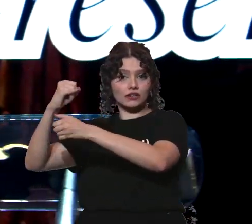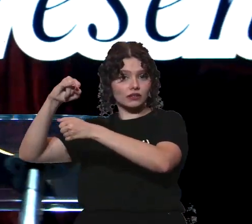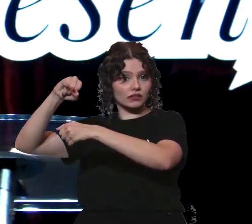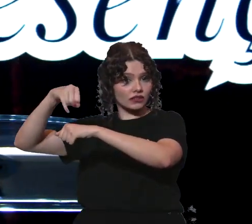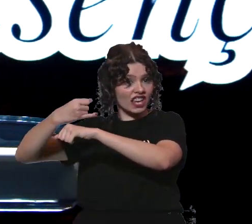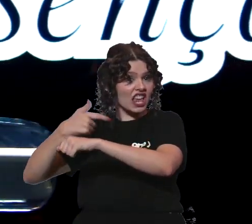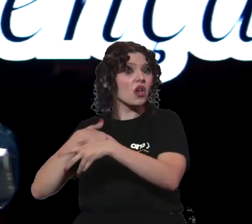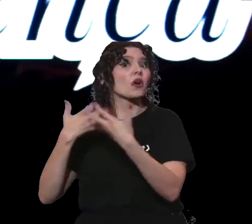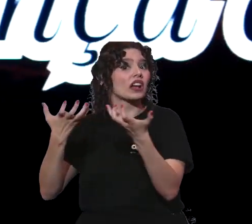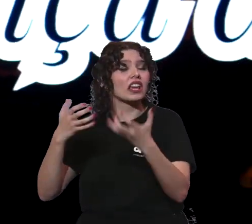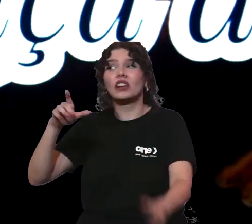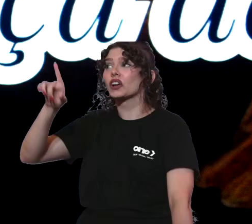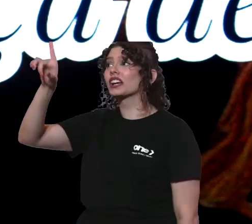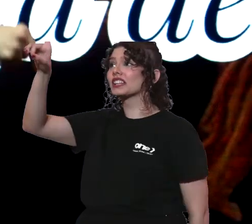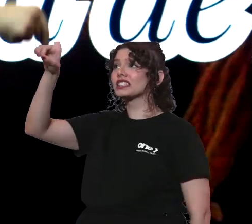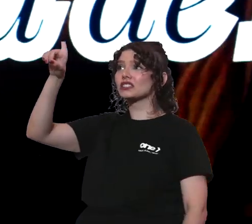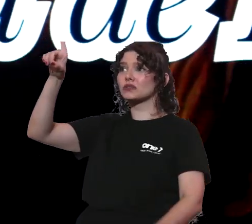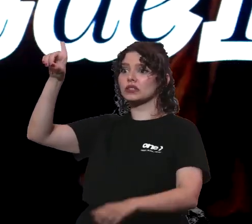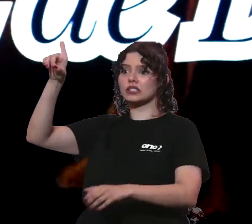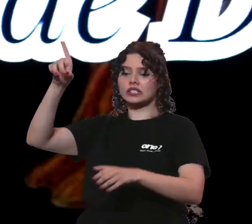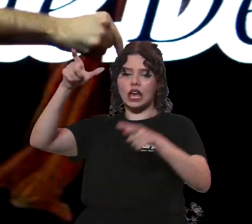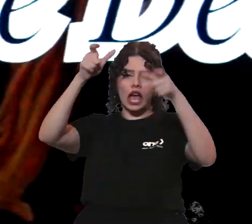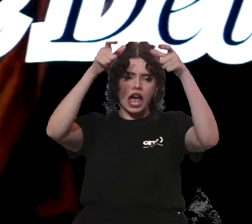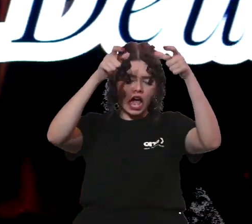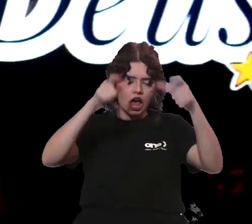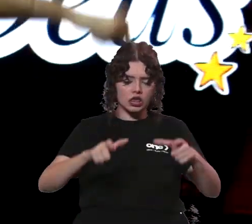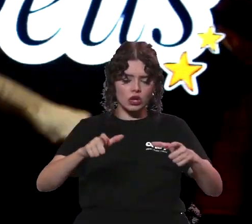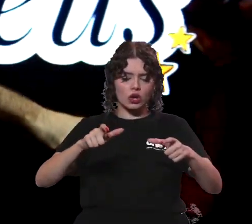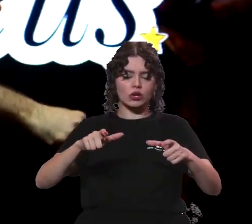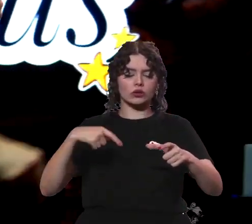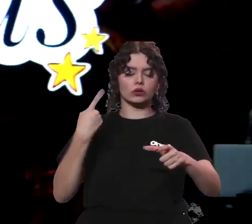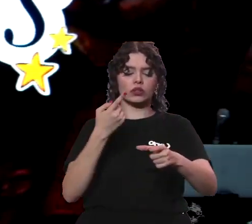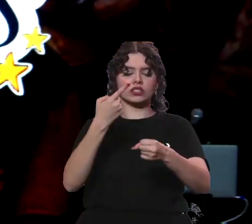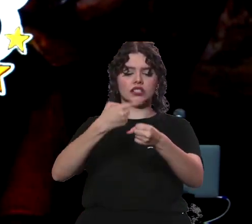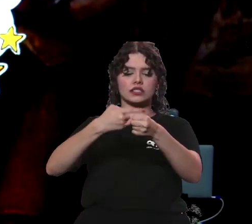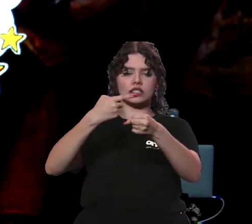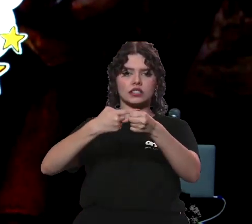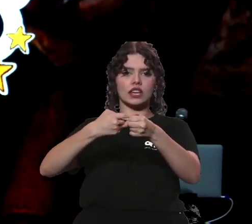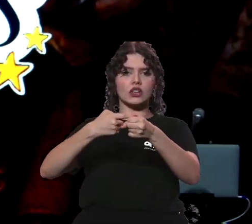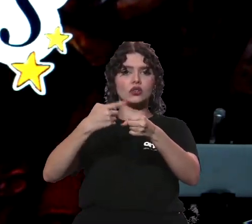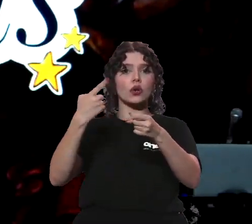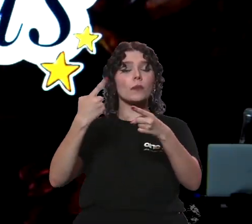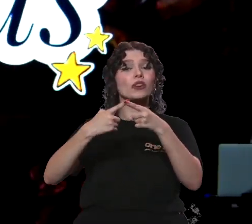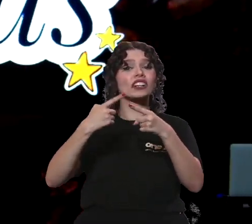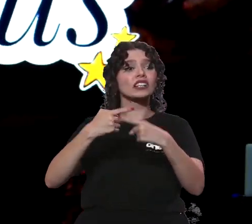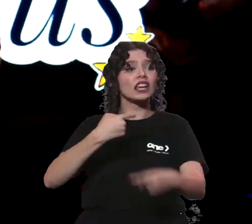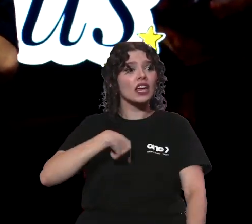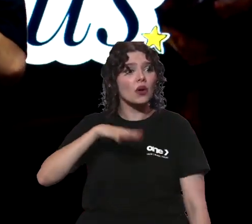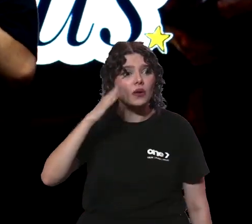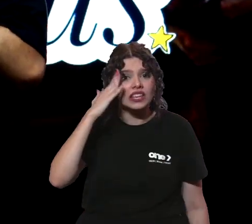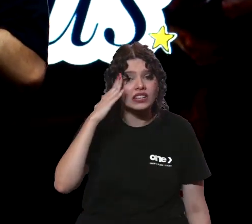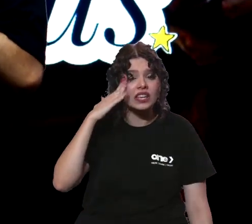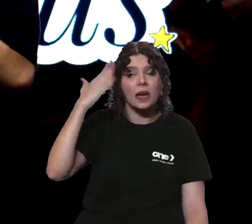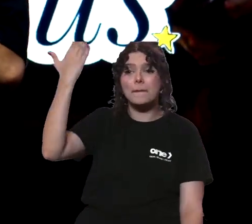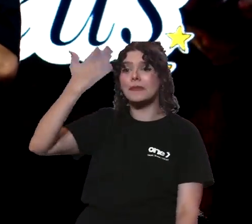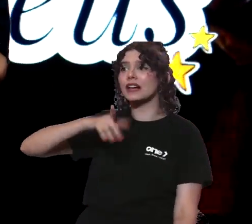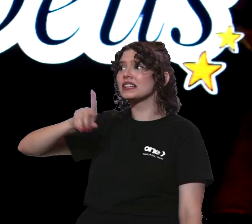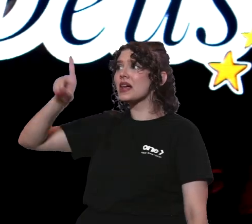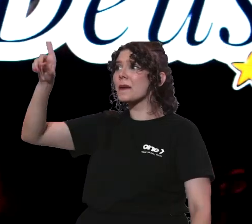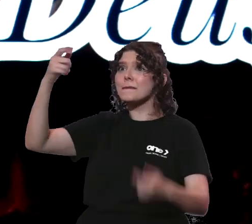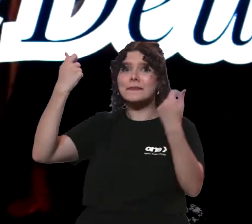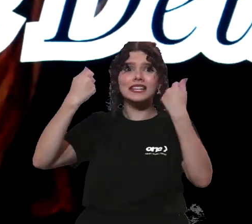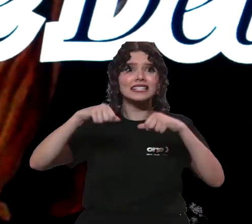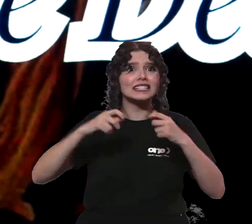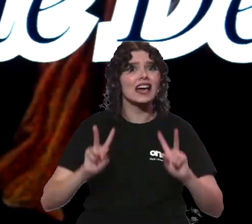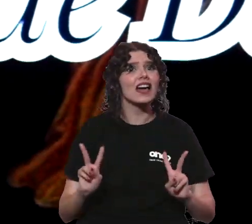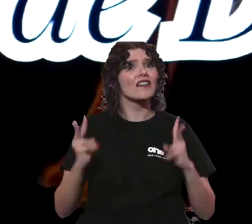eu quero que Deus esteja no centro da capital do nosso reino, porque eu sei que a presença de Deus deve ser